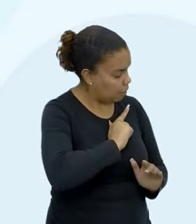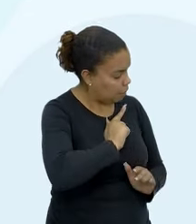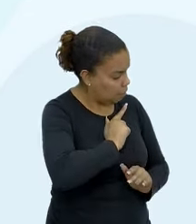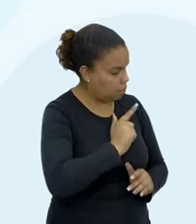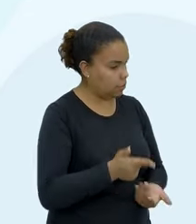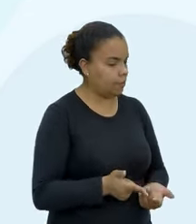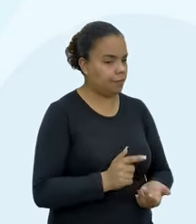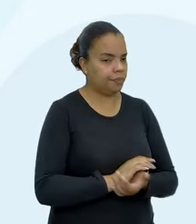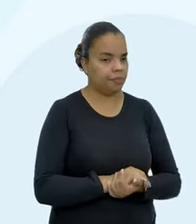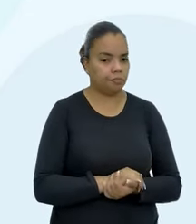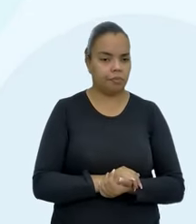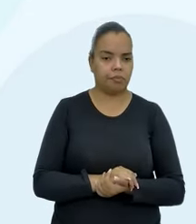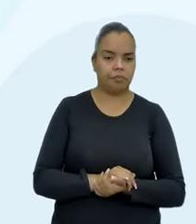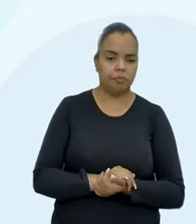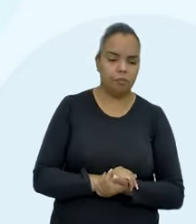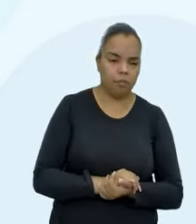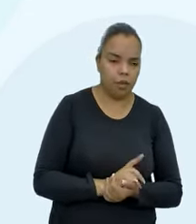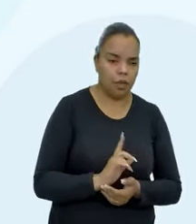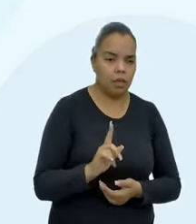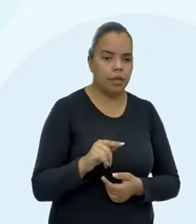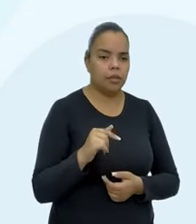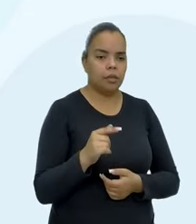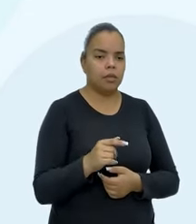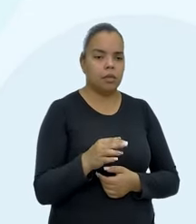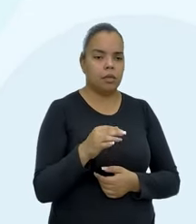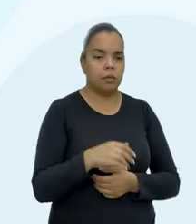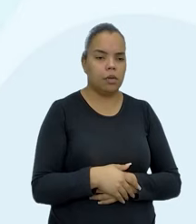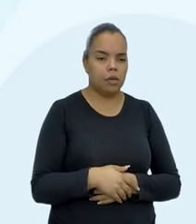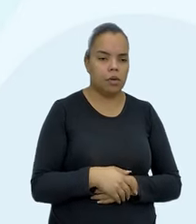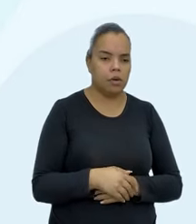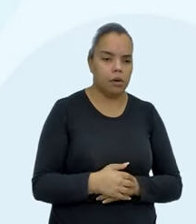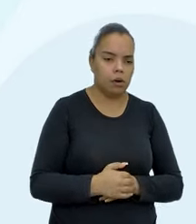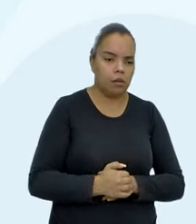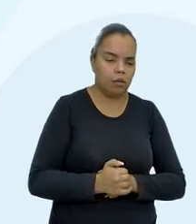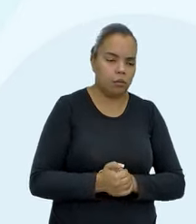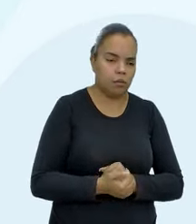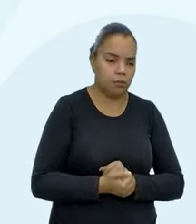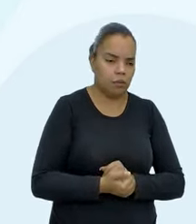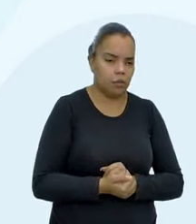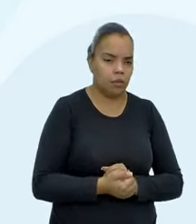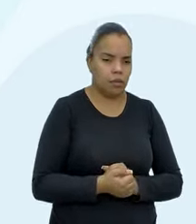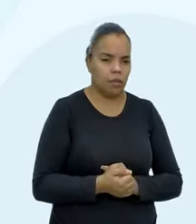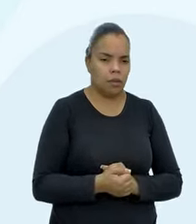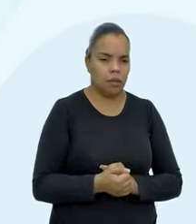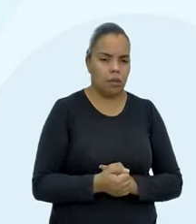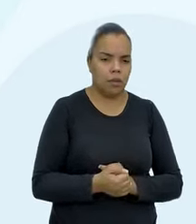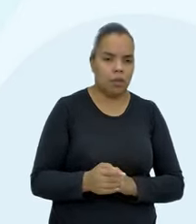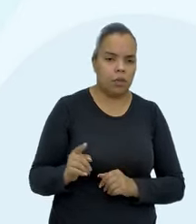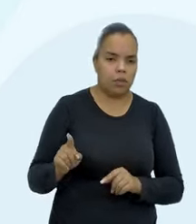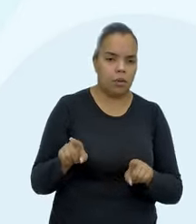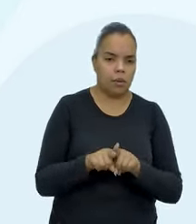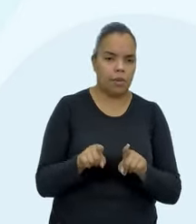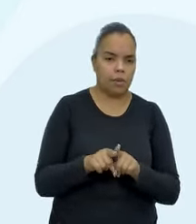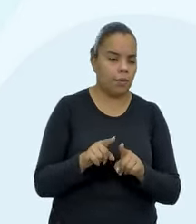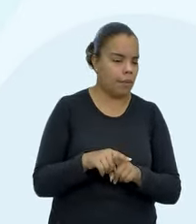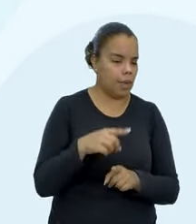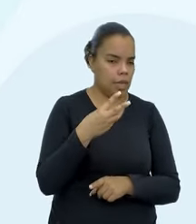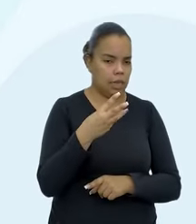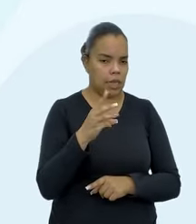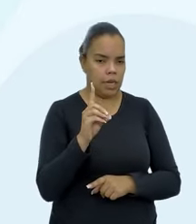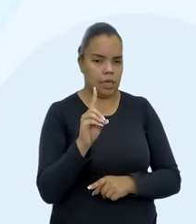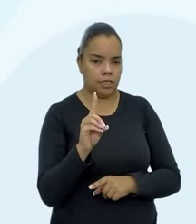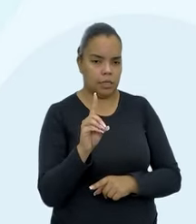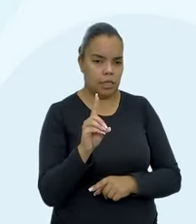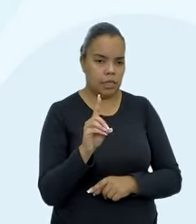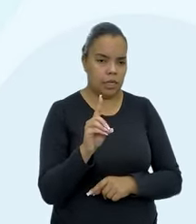aqui nós estávamos resolvendo inequações depois eu faço um comentário é diante é também três dimensões onde a gente